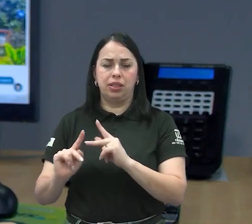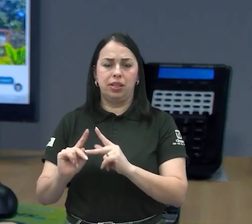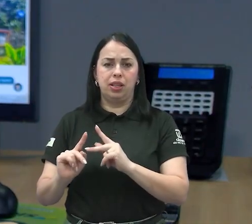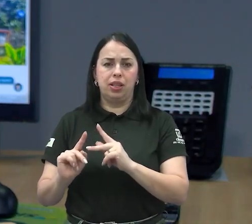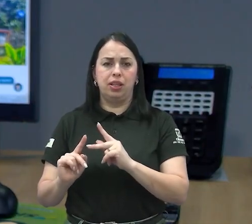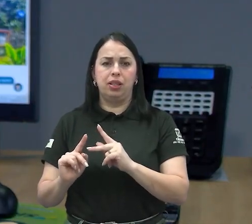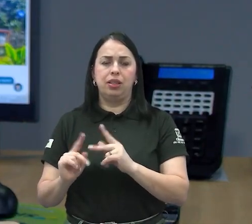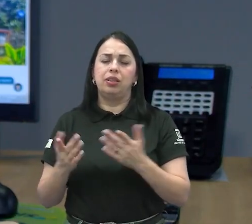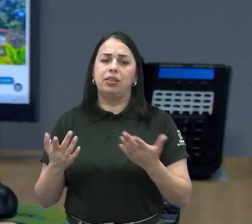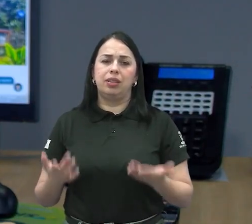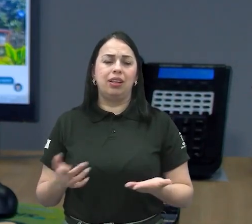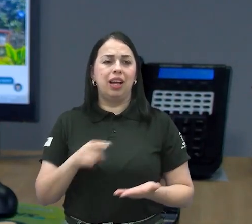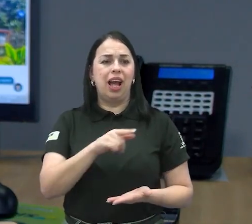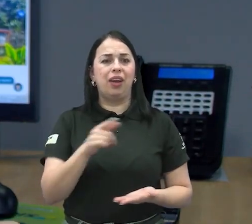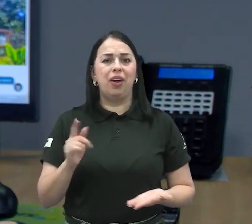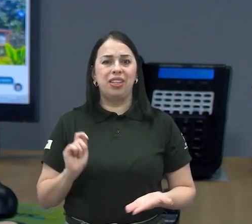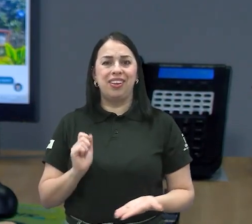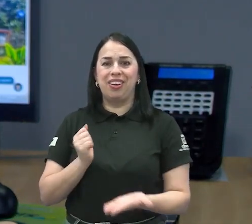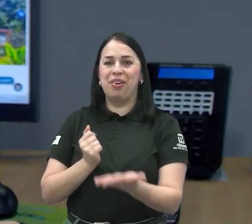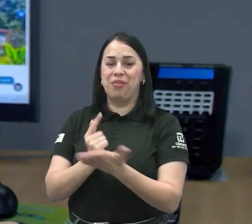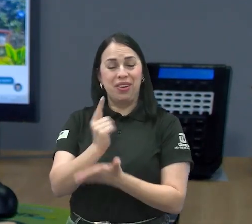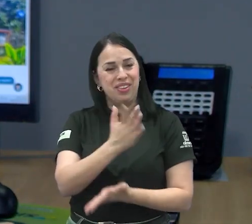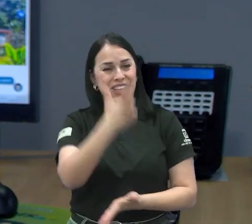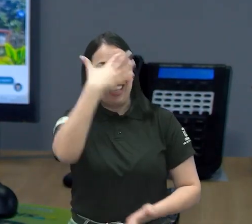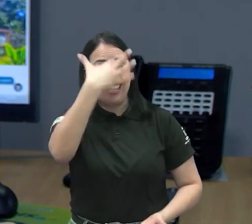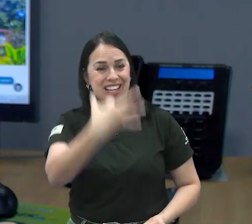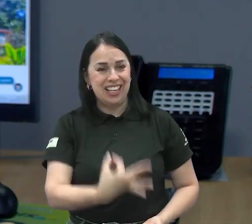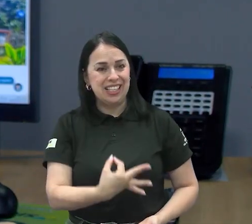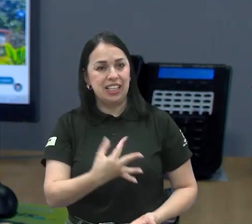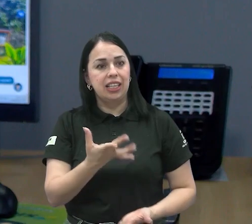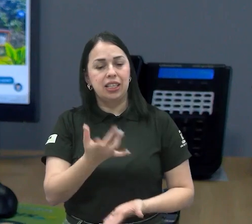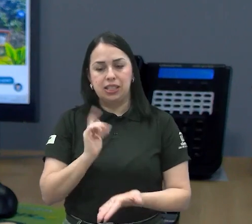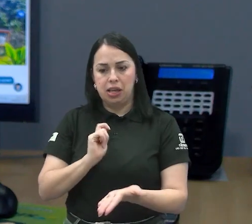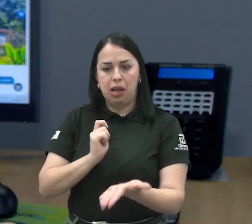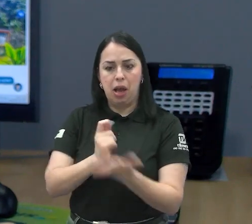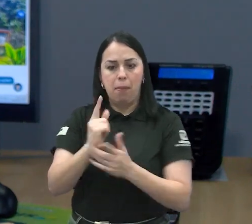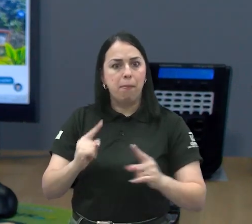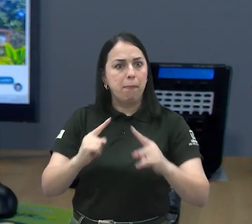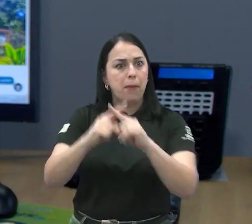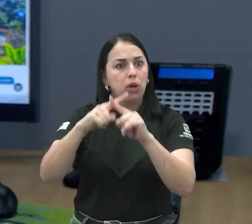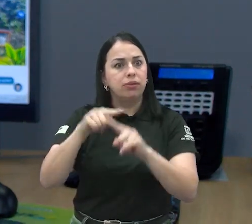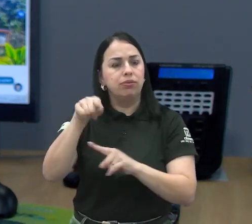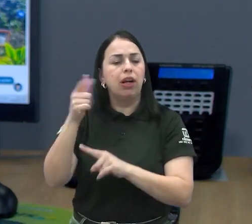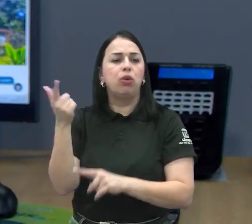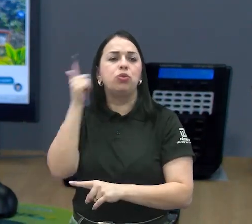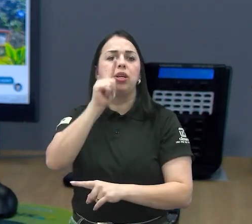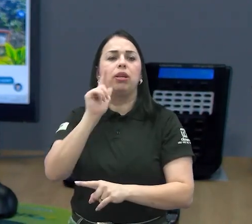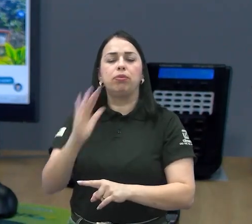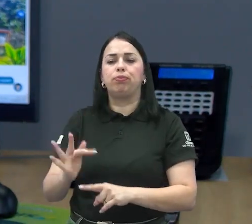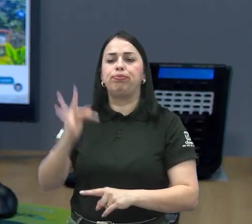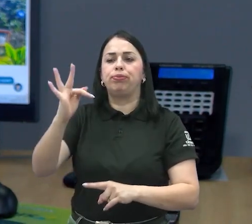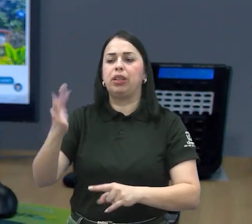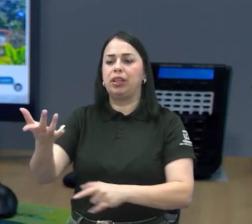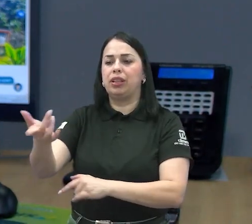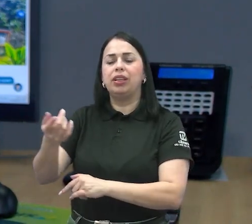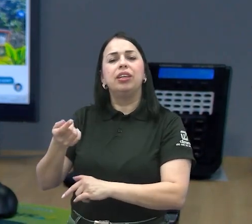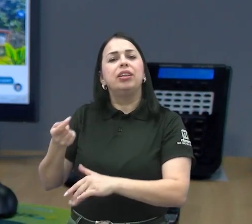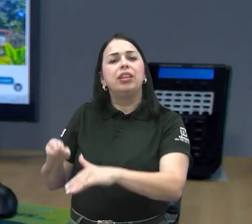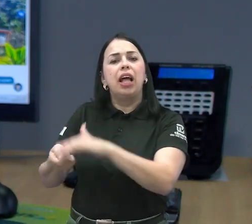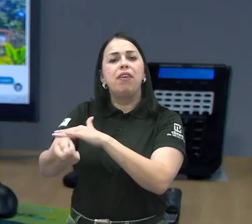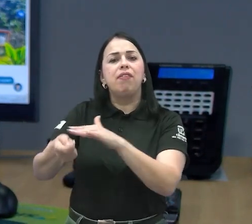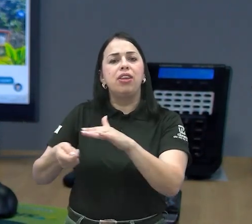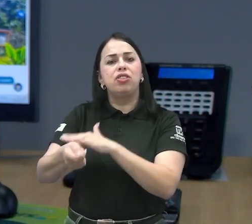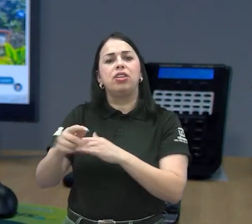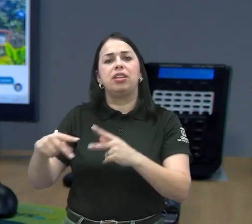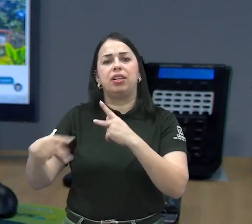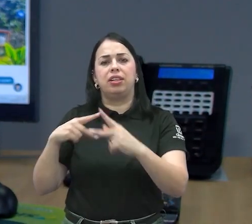aquilo que você está apostando. Então, você não vai ter certeza agora que tudo que você está apostando, você está